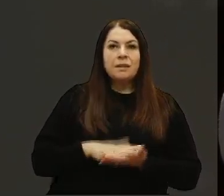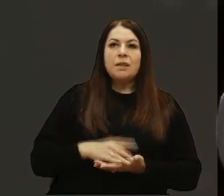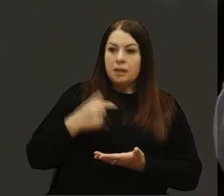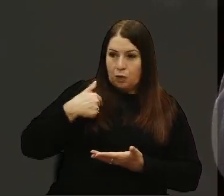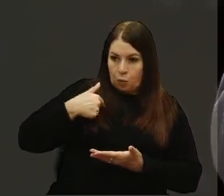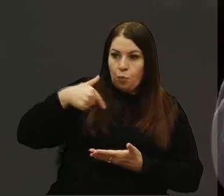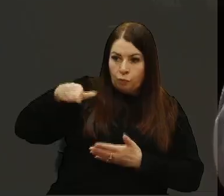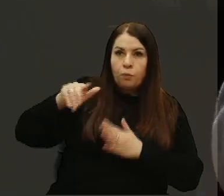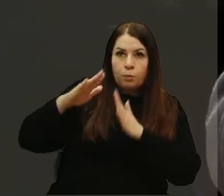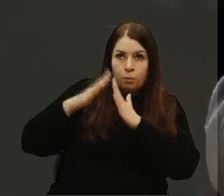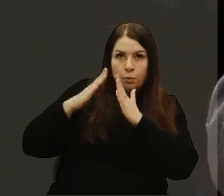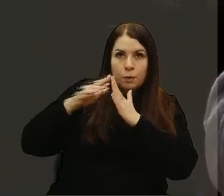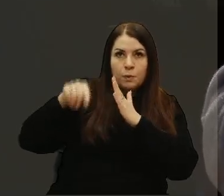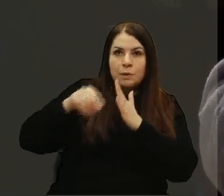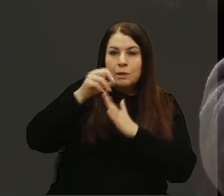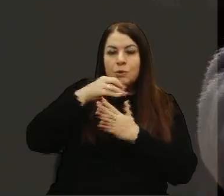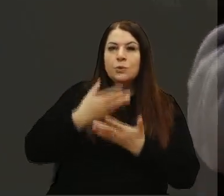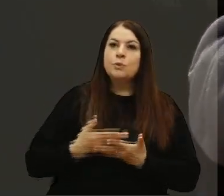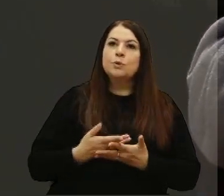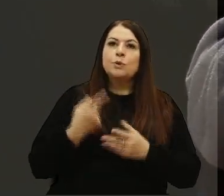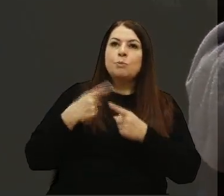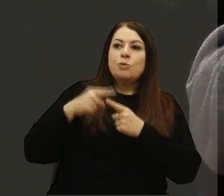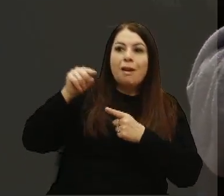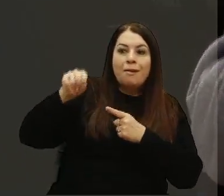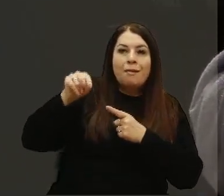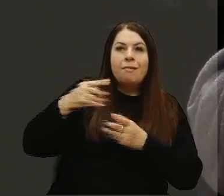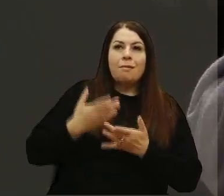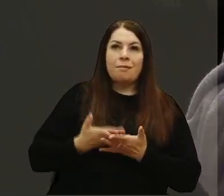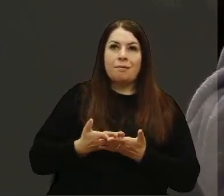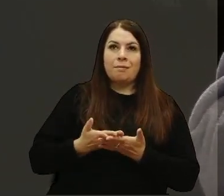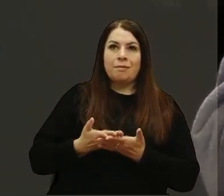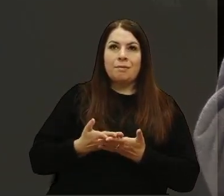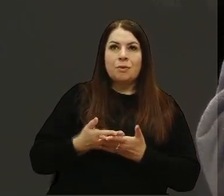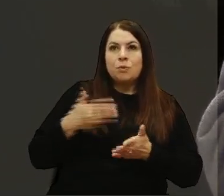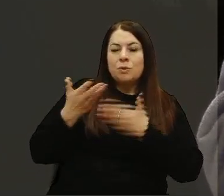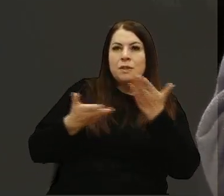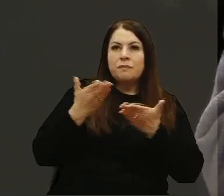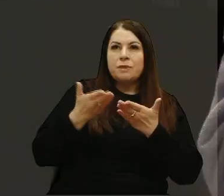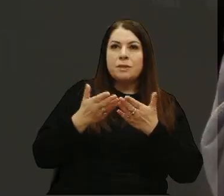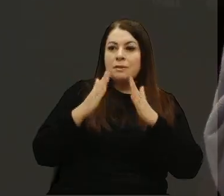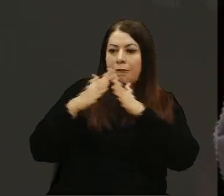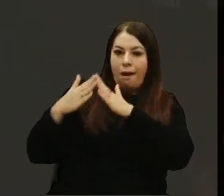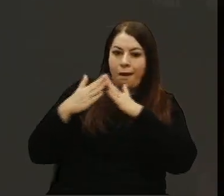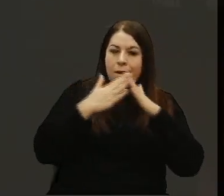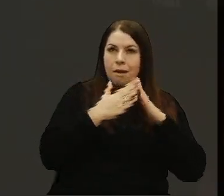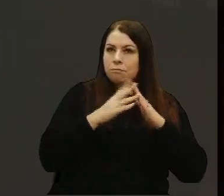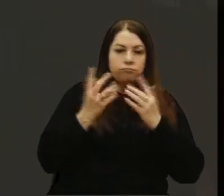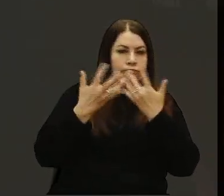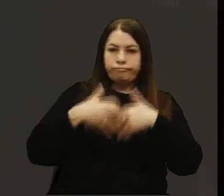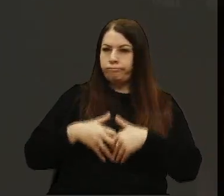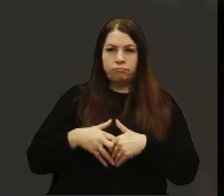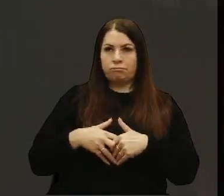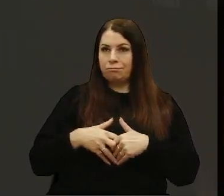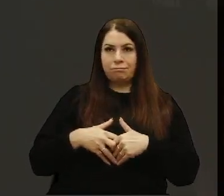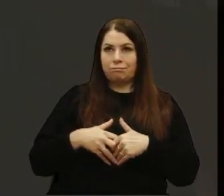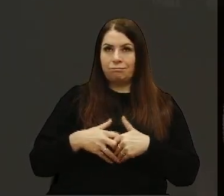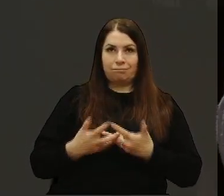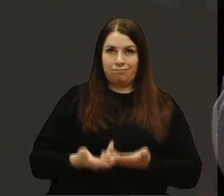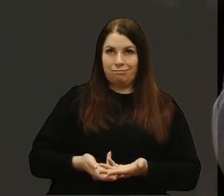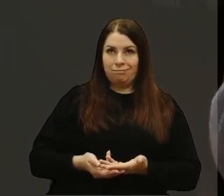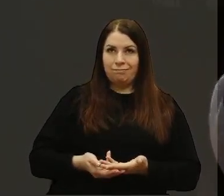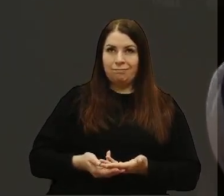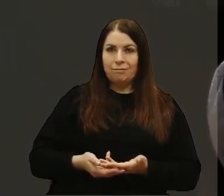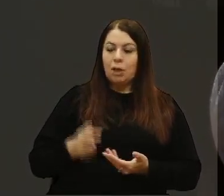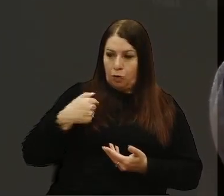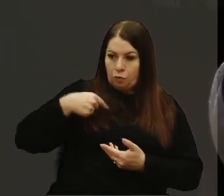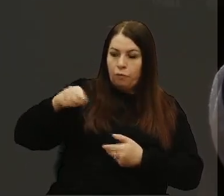Eu vou morar em Caxias do Sul, porque lá os serviços habitacionais não funcionam.